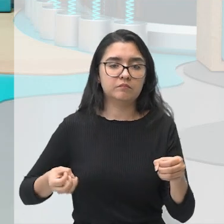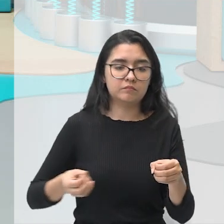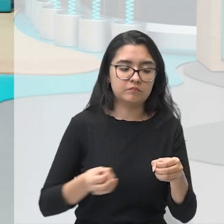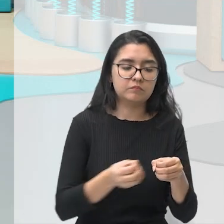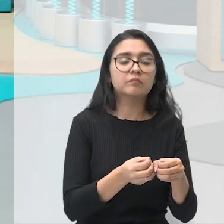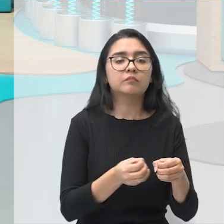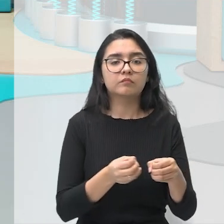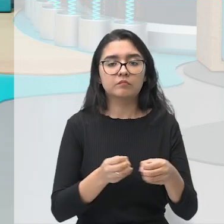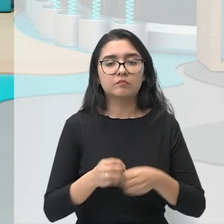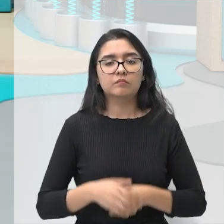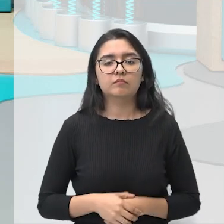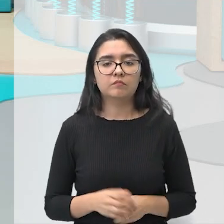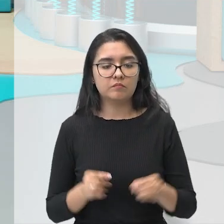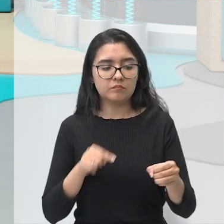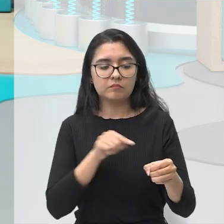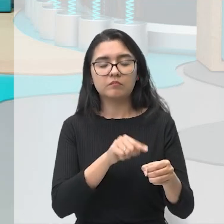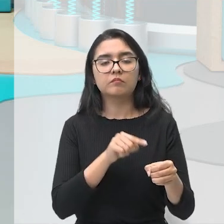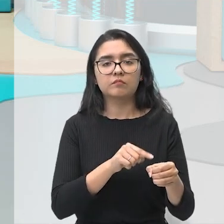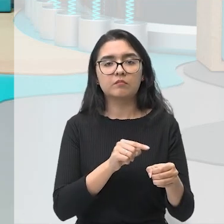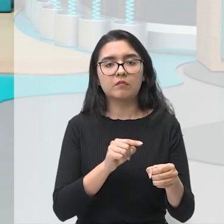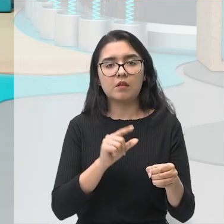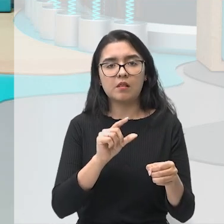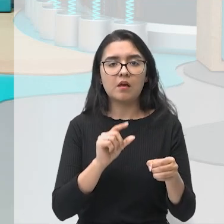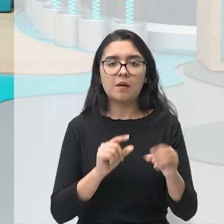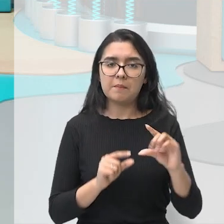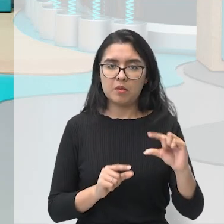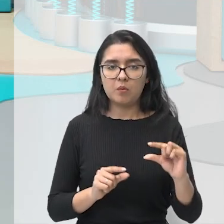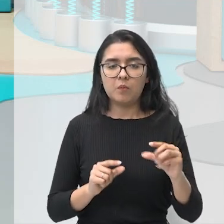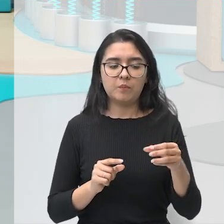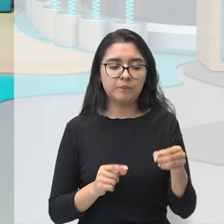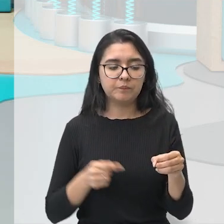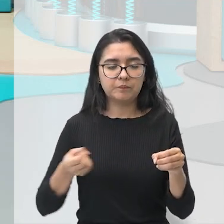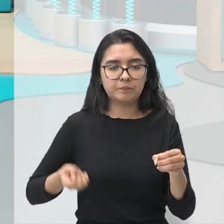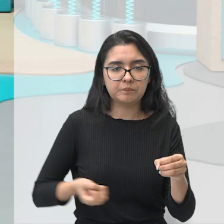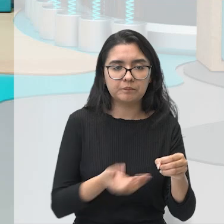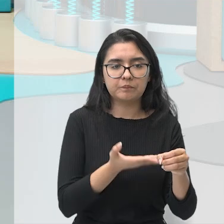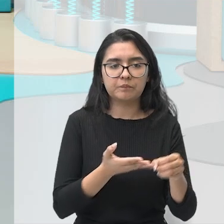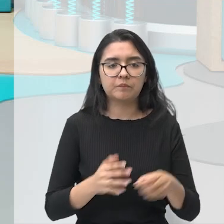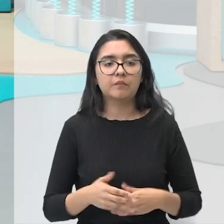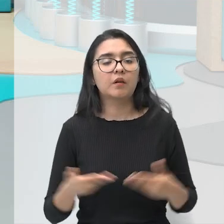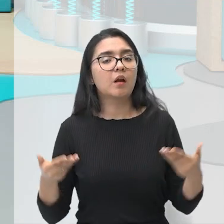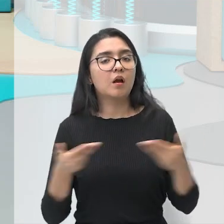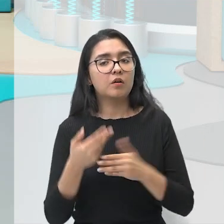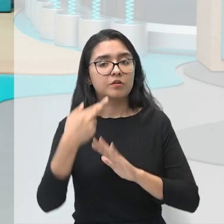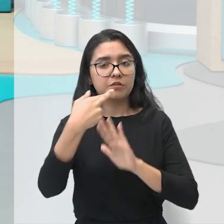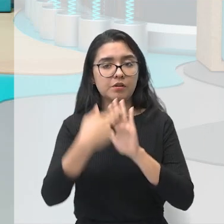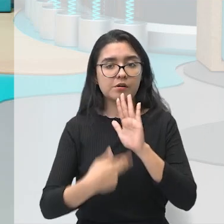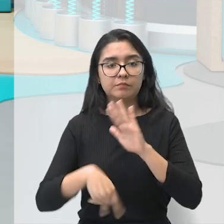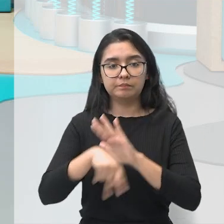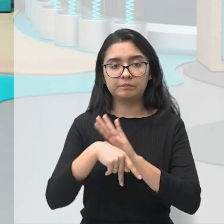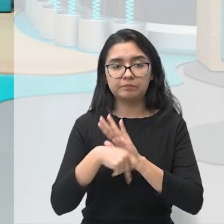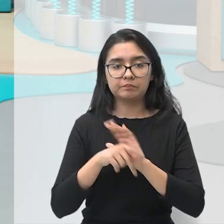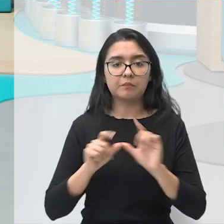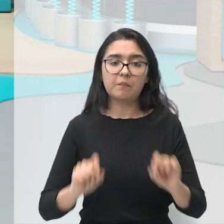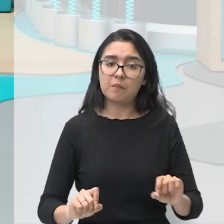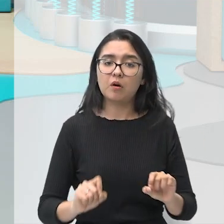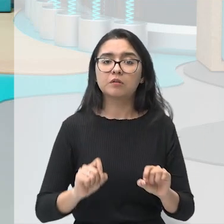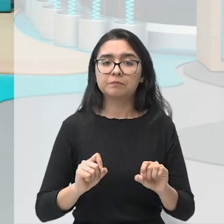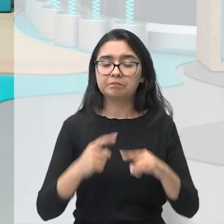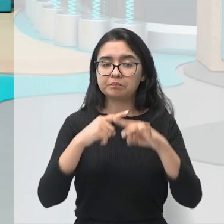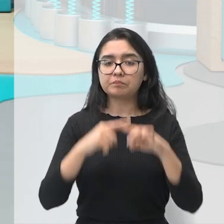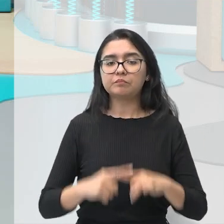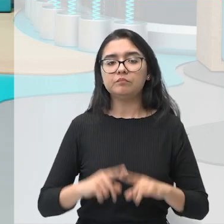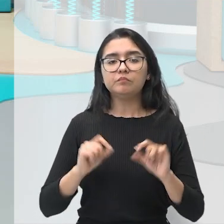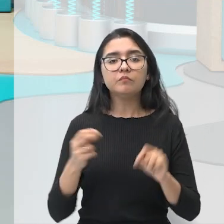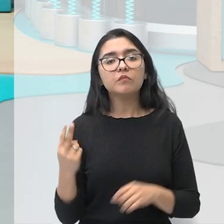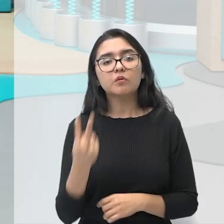mais próximo possível daquela bolinha que é um pouquinho menor. Para a gente conhecer um pouco sobre as regras, olha só, ele pode ser jogado